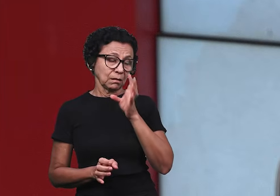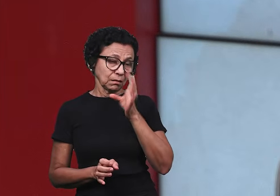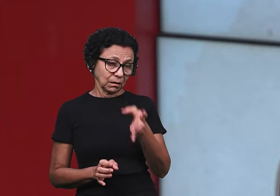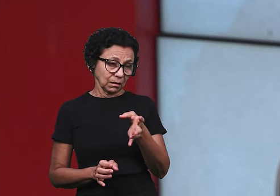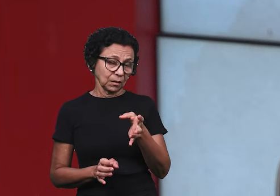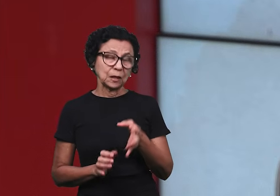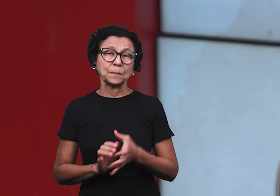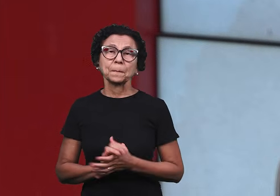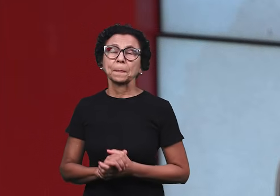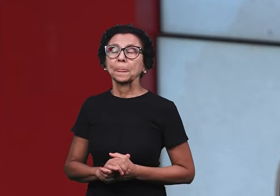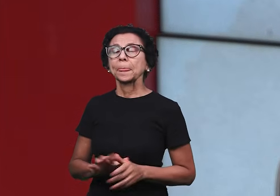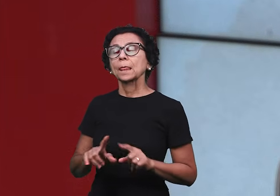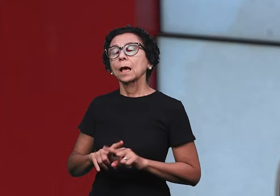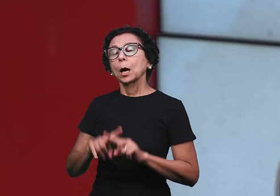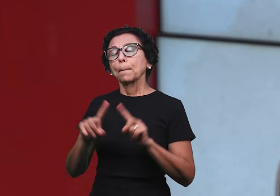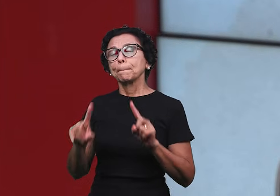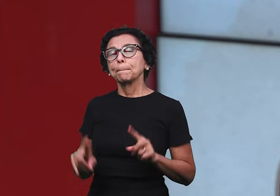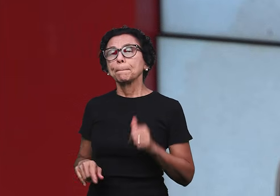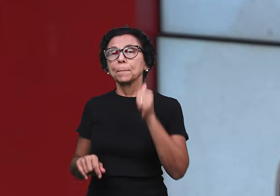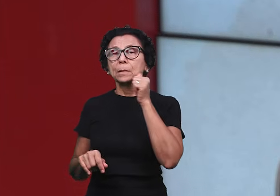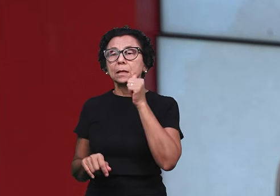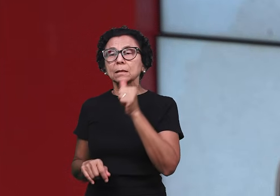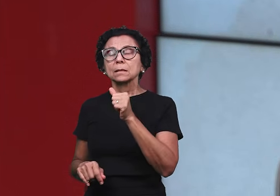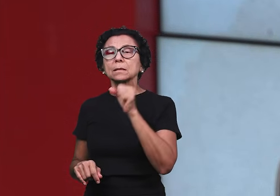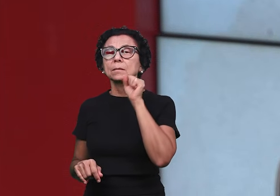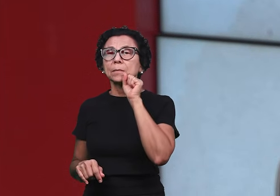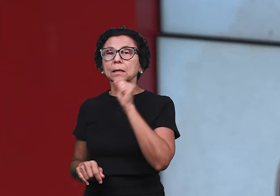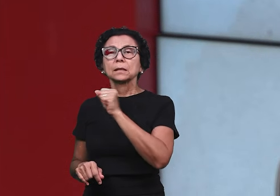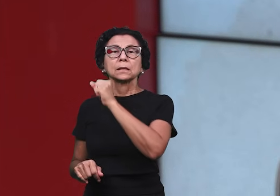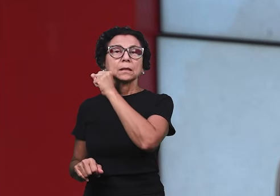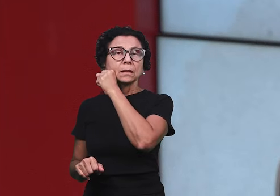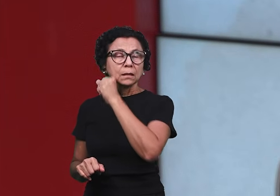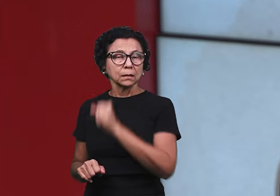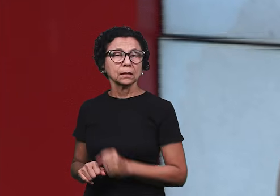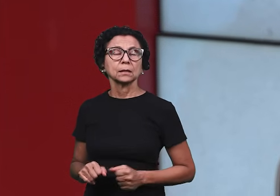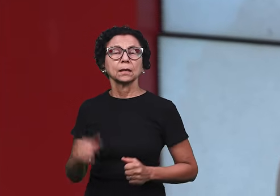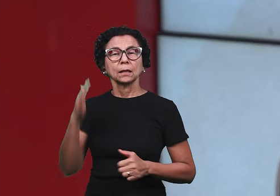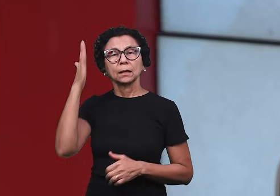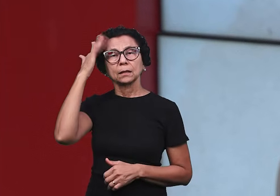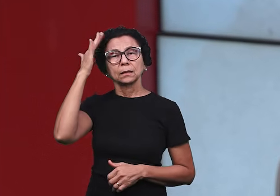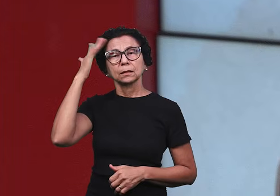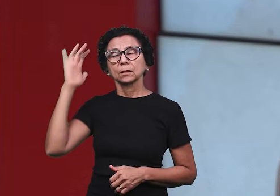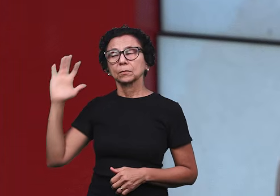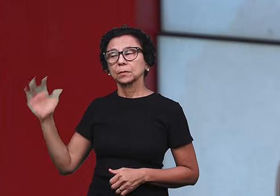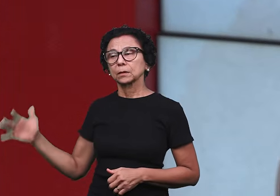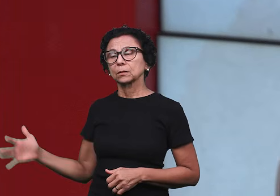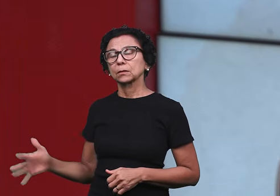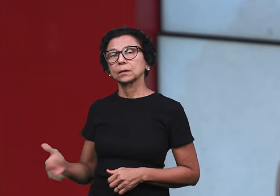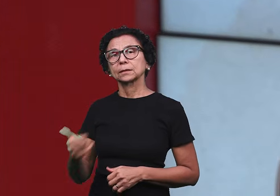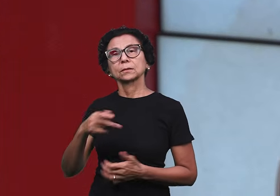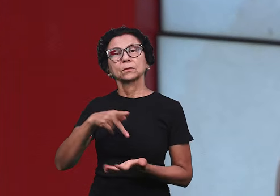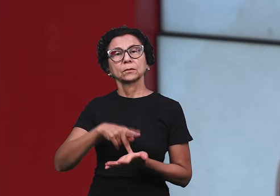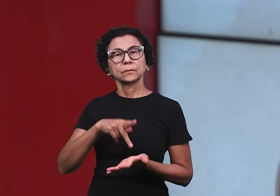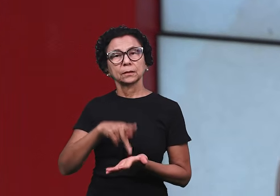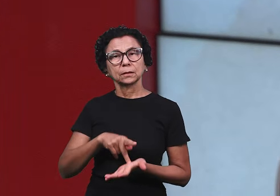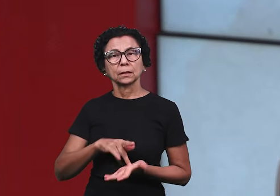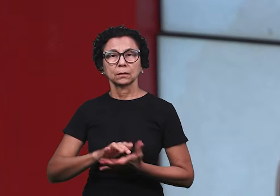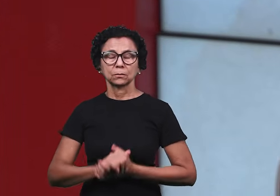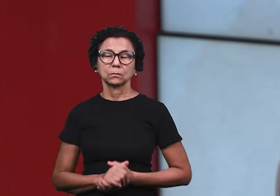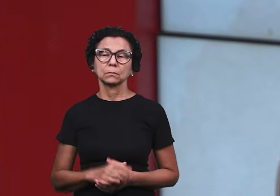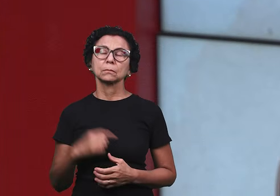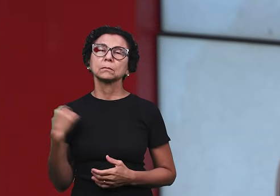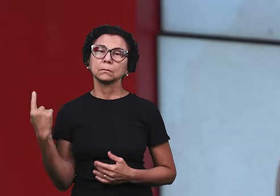sincero, ela conseguiu colocar diante do Senhor Jesus a verdadeira adoração, a adoração que chega até a Deus. Então,